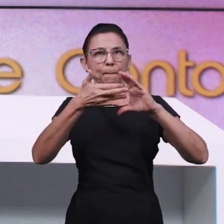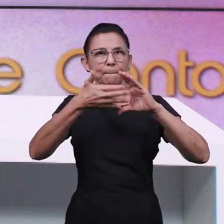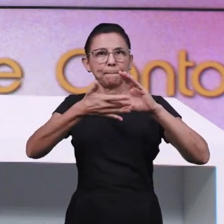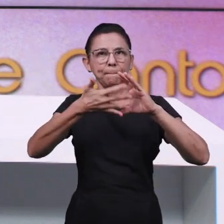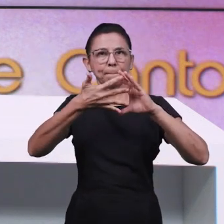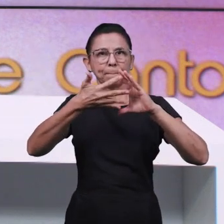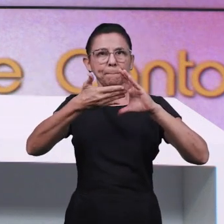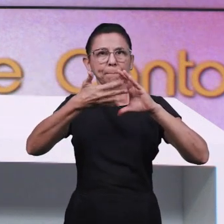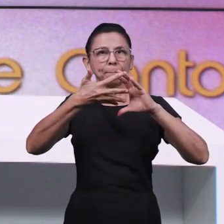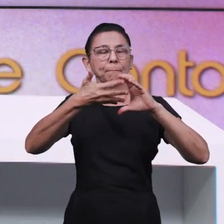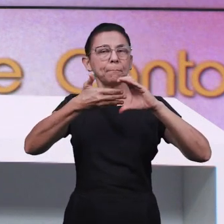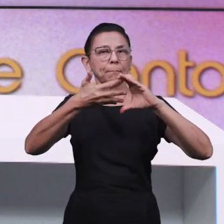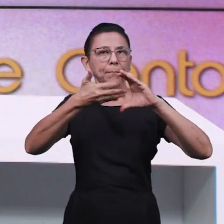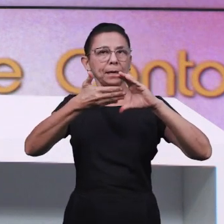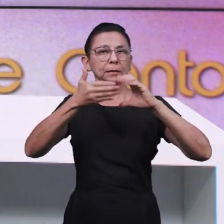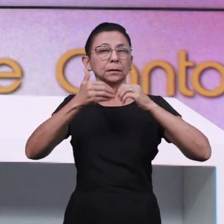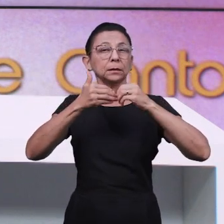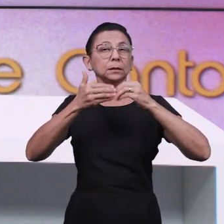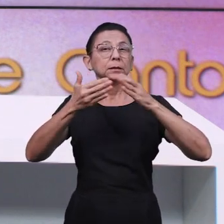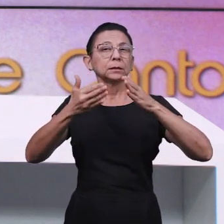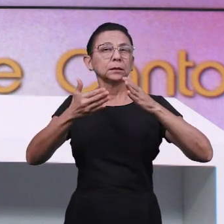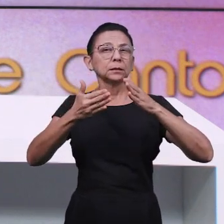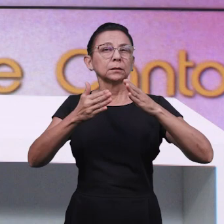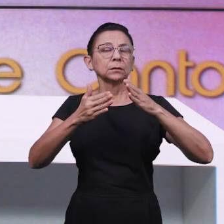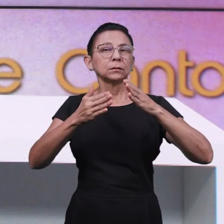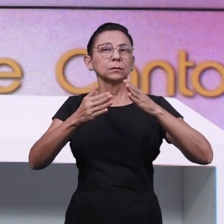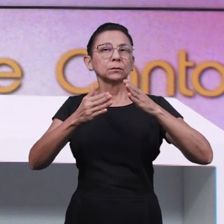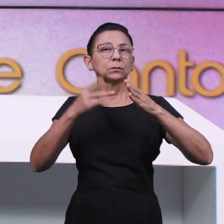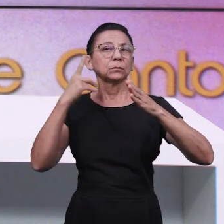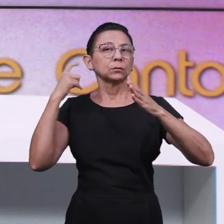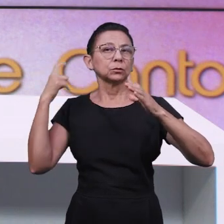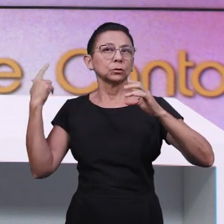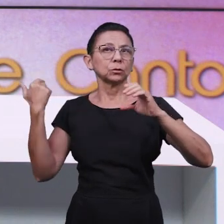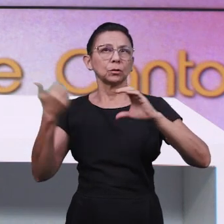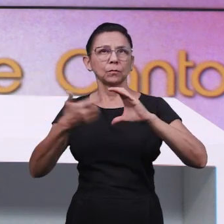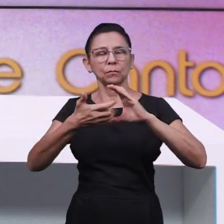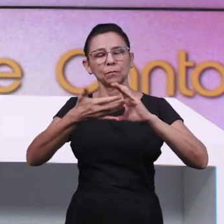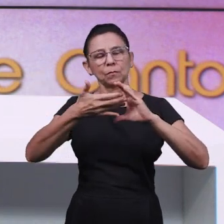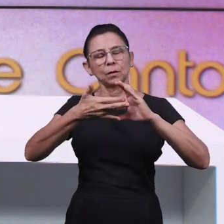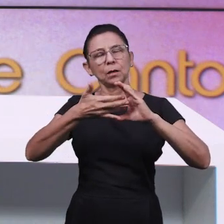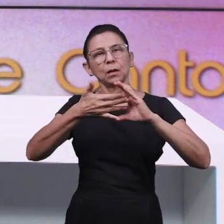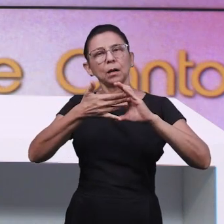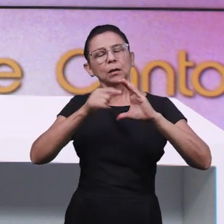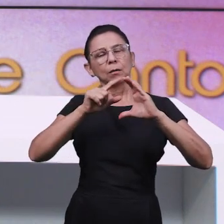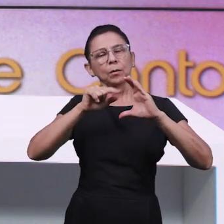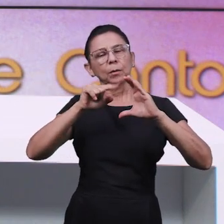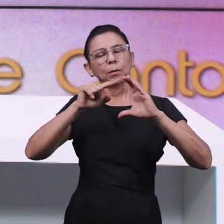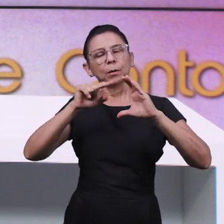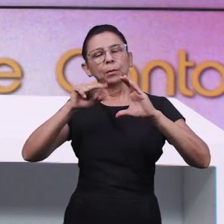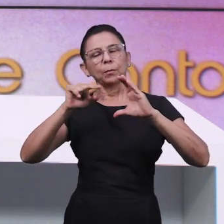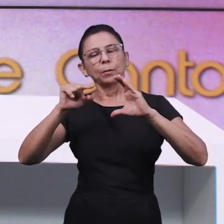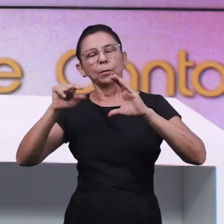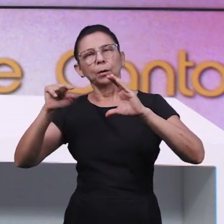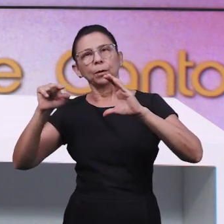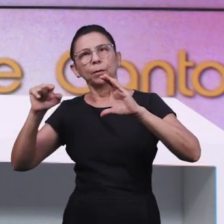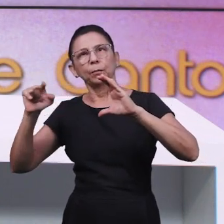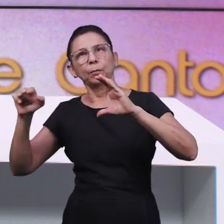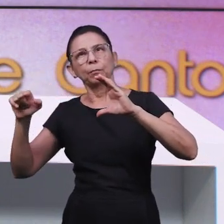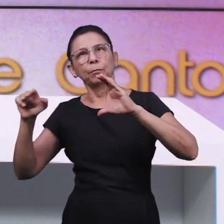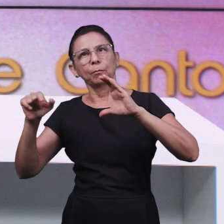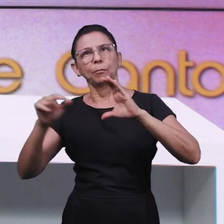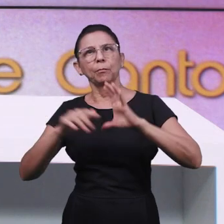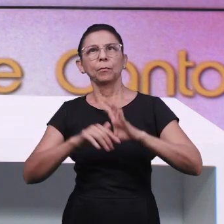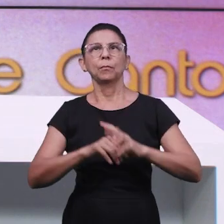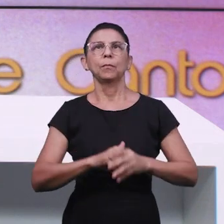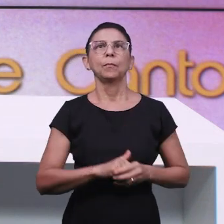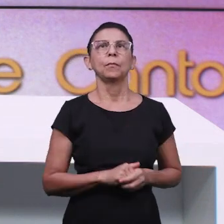onde está iniciando o nosso som, eu tenho frequências que são geradas, podendo